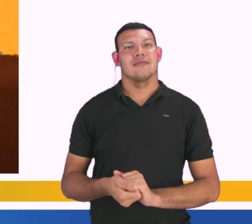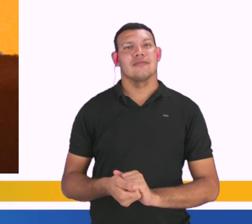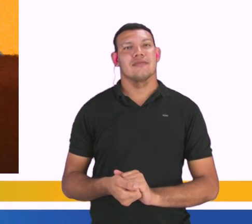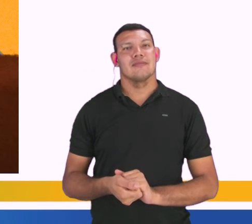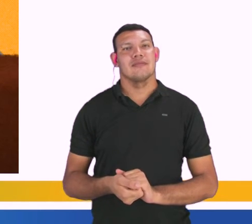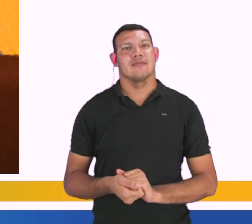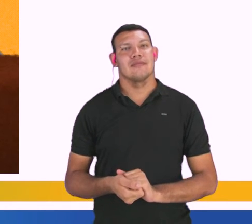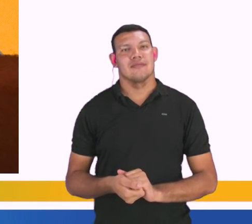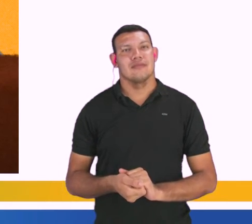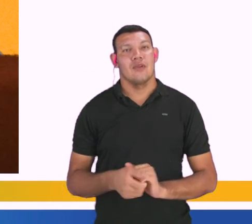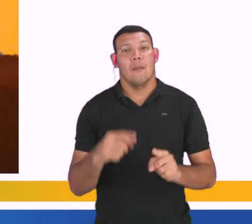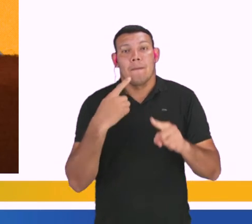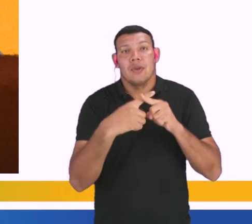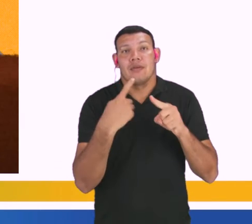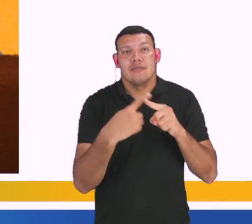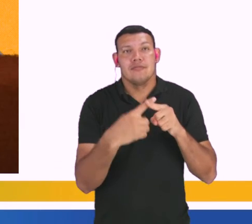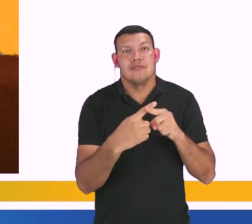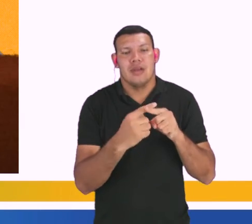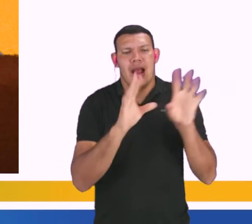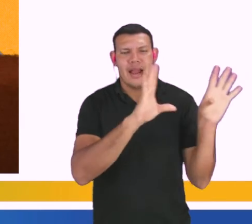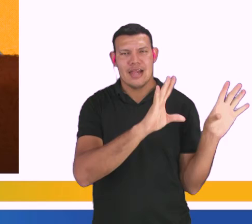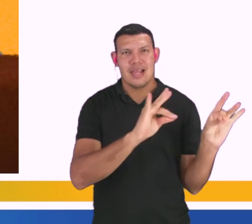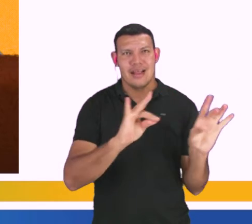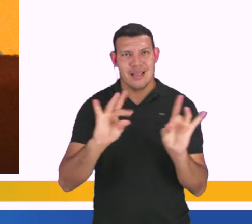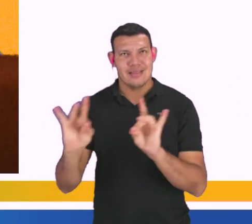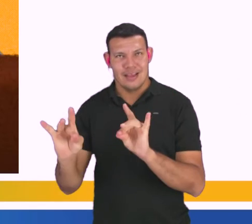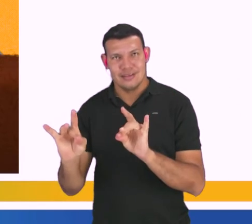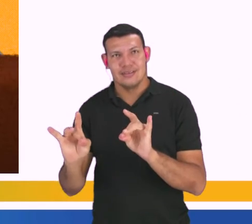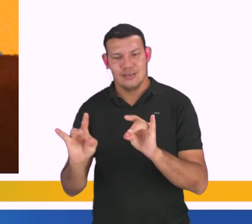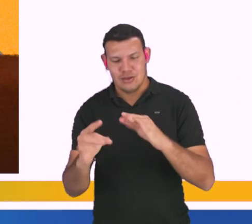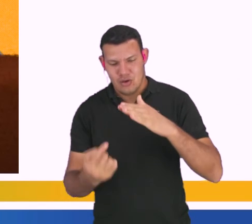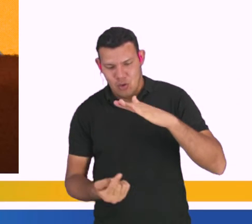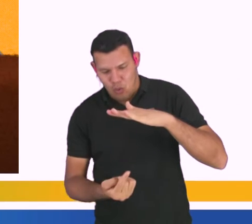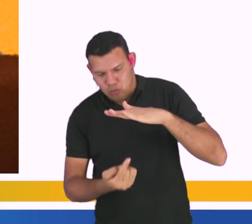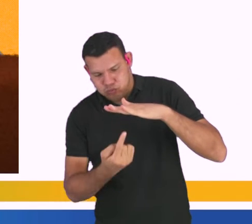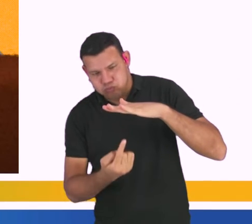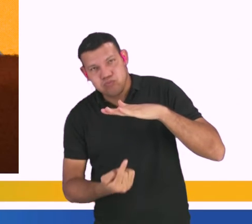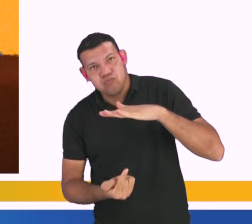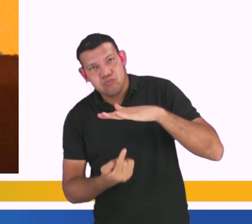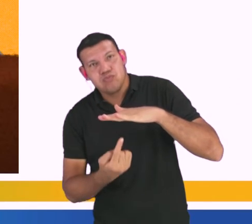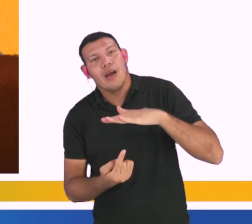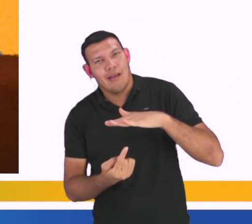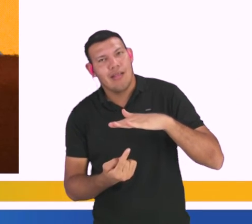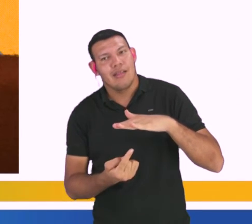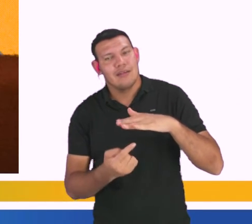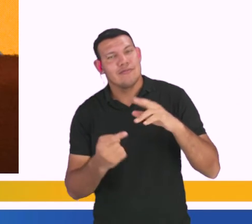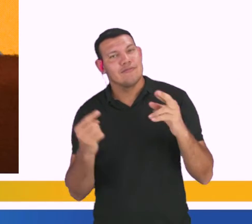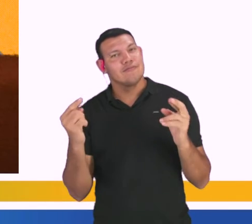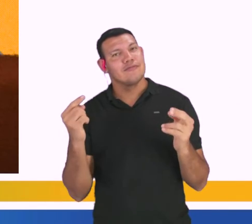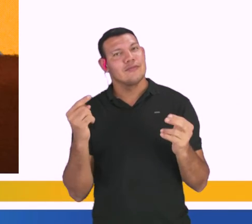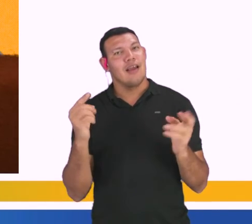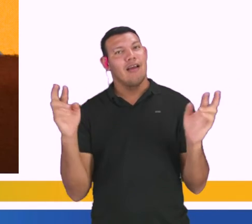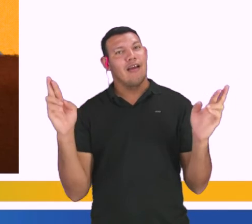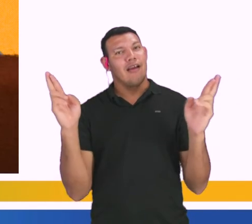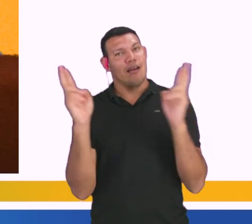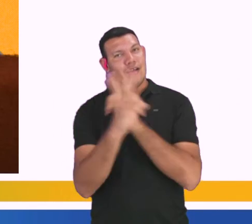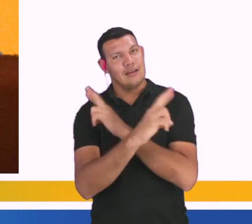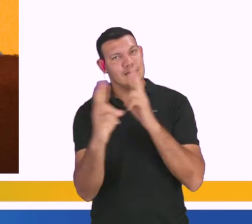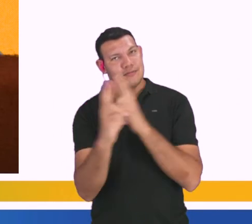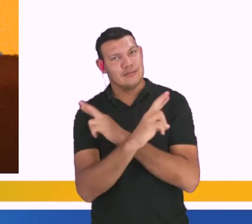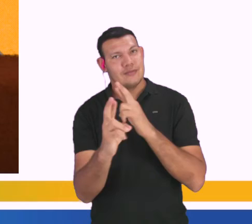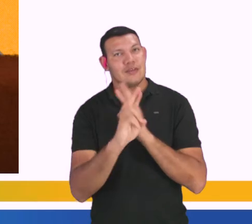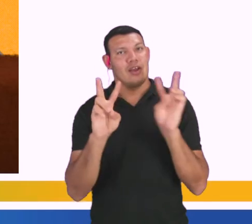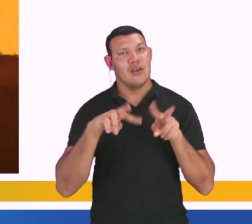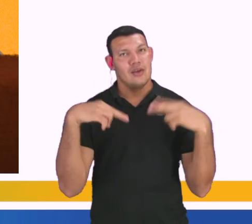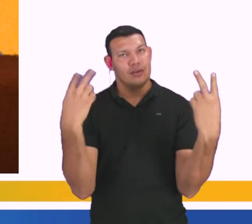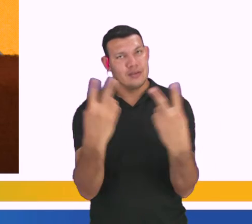quando comparado no fluido aí. Por quê? Porque o fluido e o empuxo no fluido, ele tem a ver diretamente com o volume. Então, como o volume é maior,